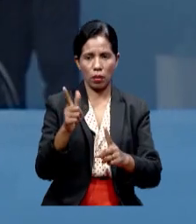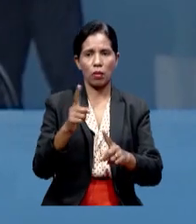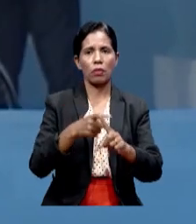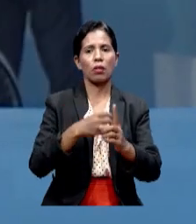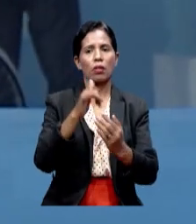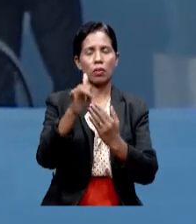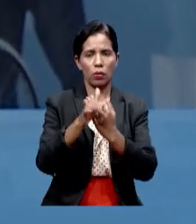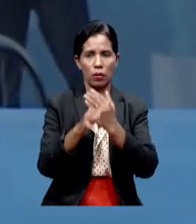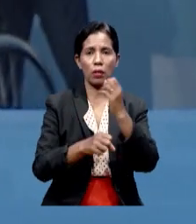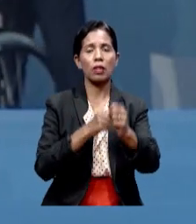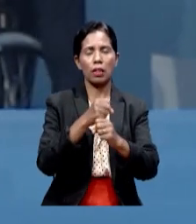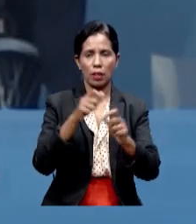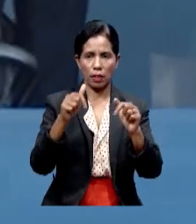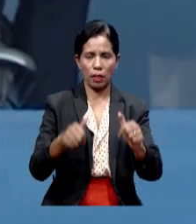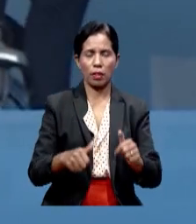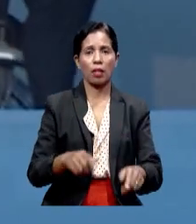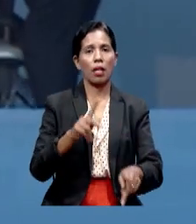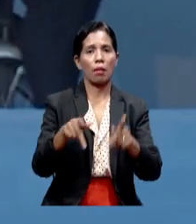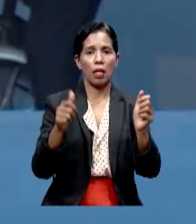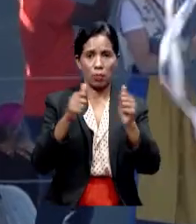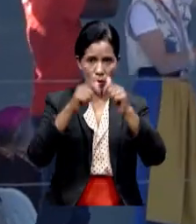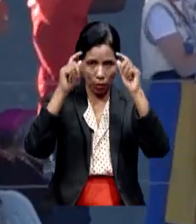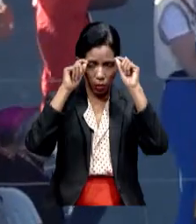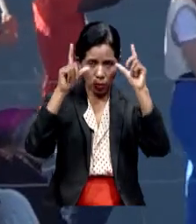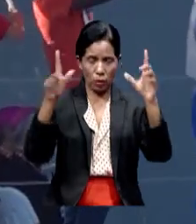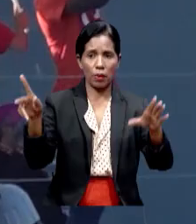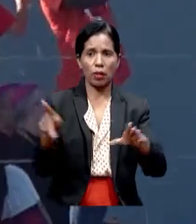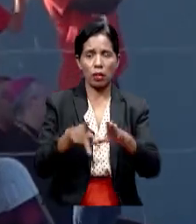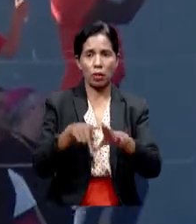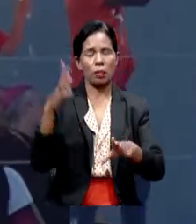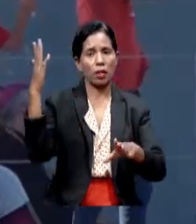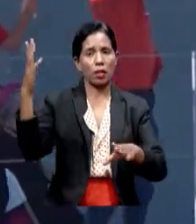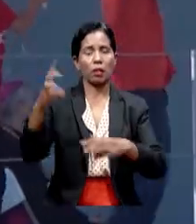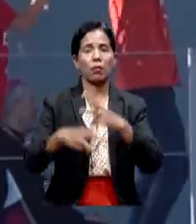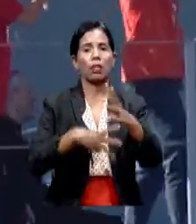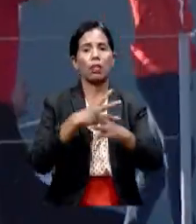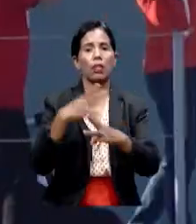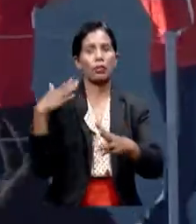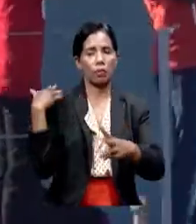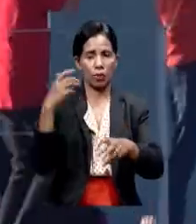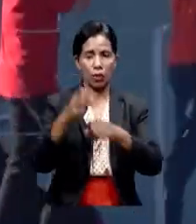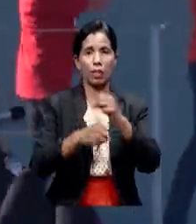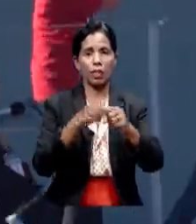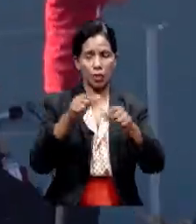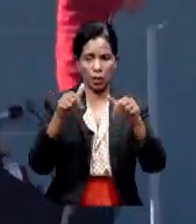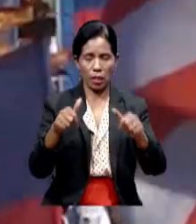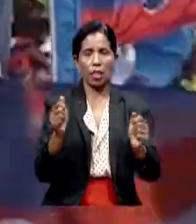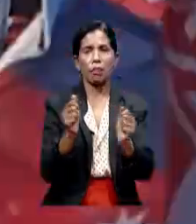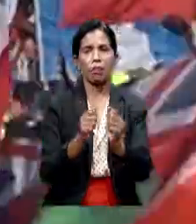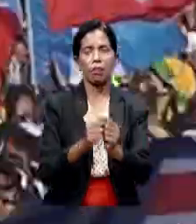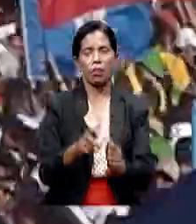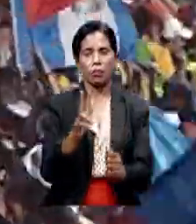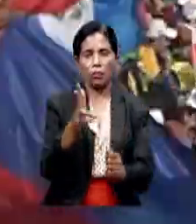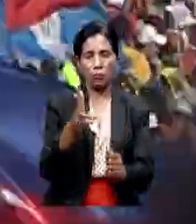Fulanzuilu tinane. Total peregrino Timoruan nebe participa ia Jornada Mundial tinane hamutuk walo Anulo Recin ida